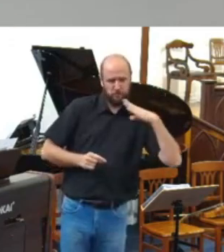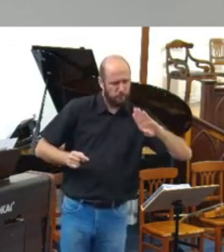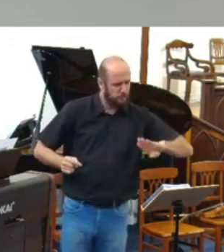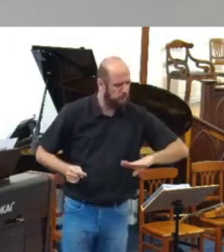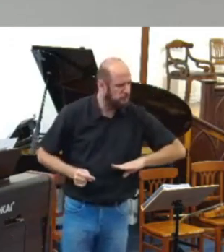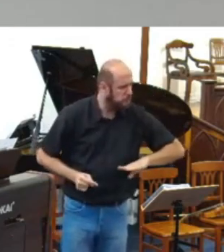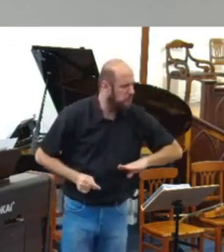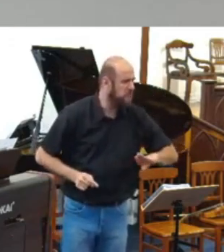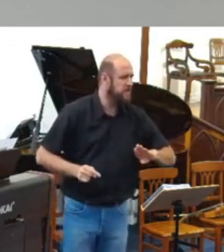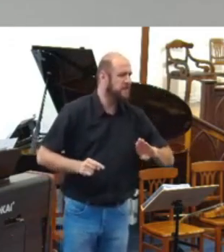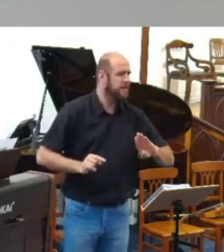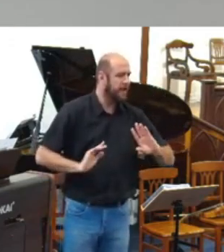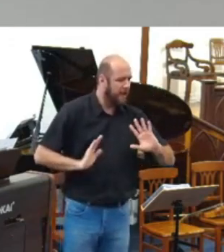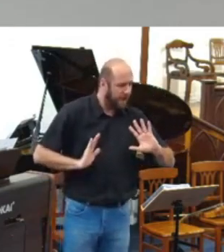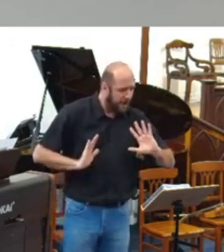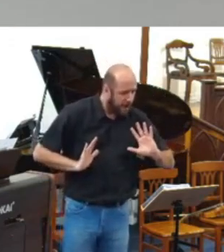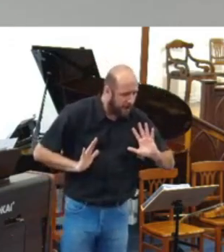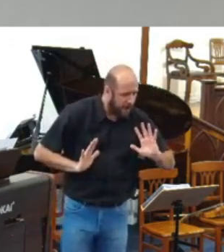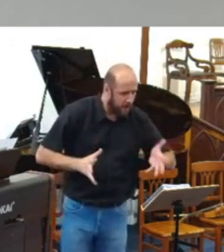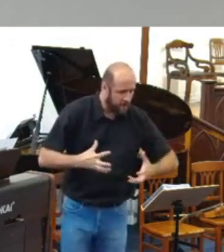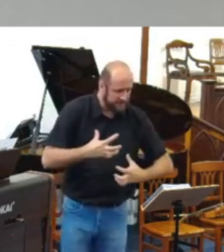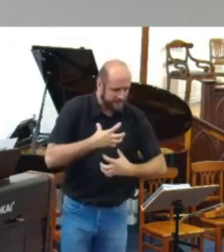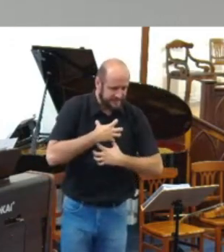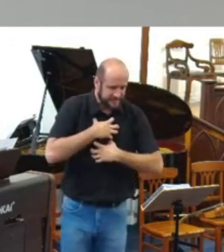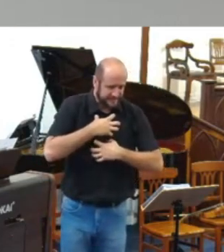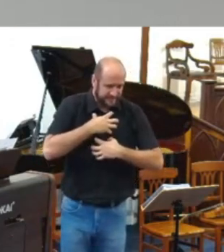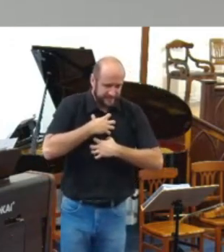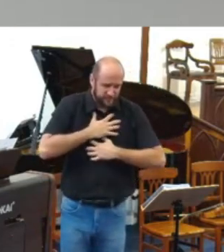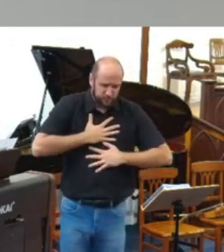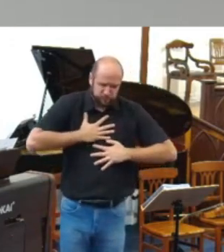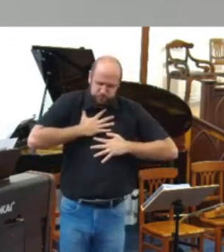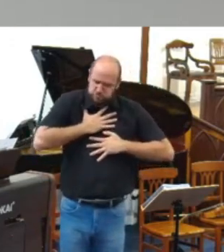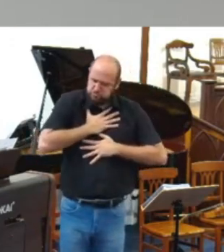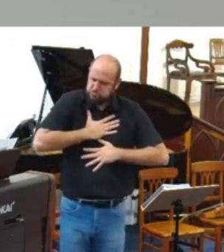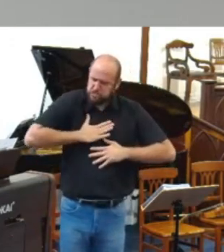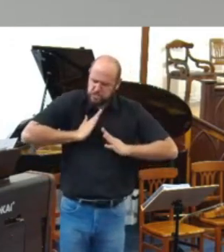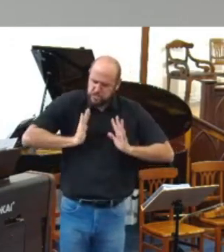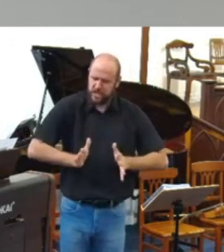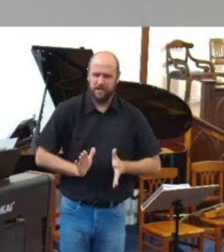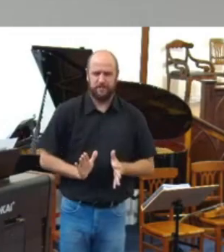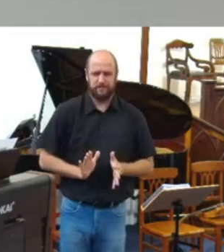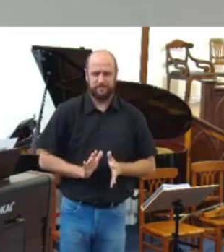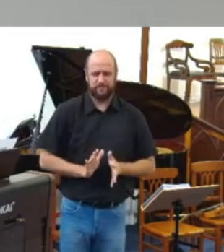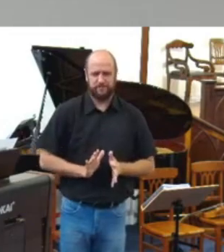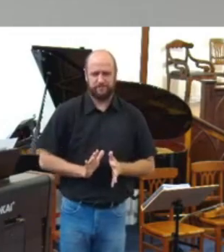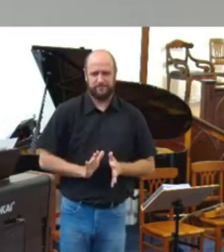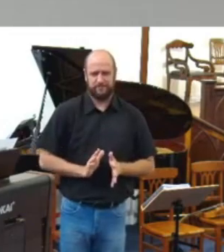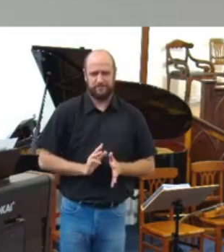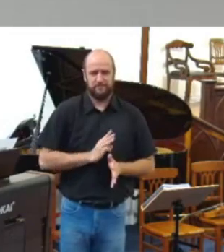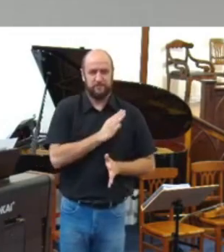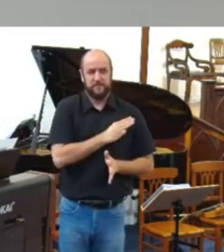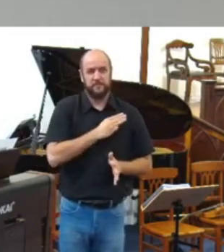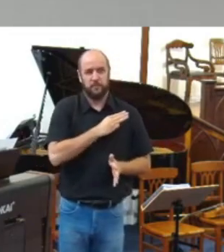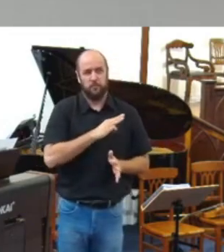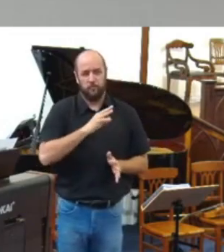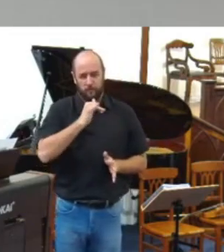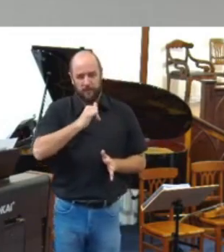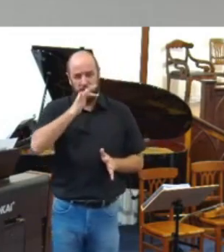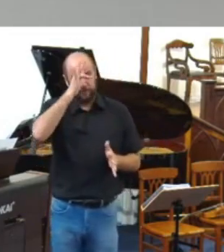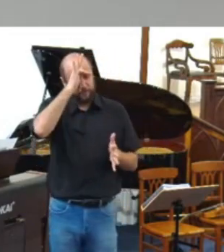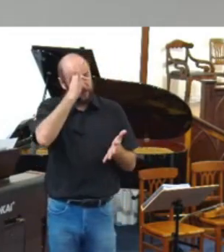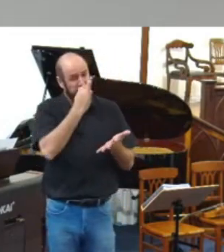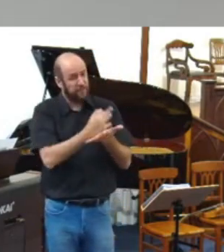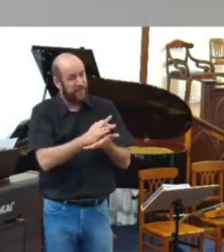que comer e de repente eu fui alimentado. E alguns na missiologia dizem que a fé é mais ou menos